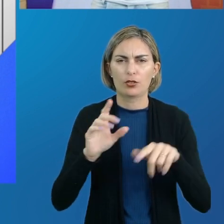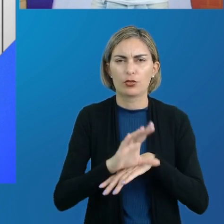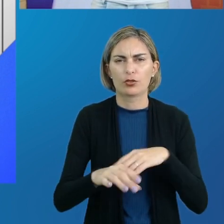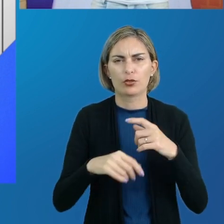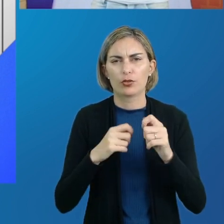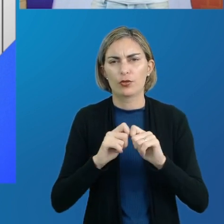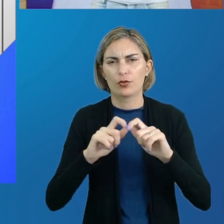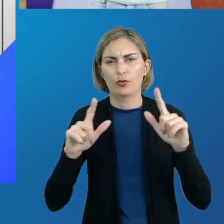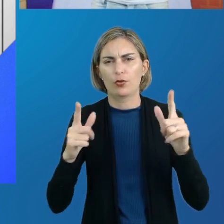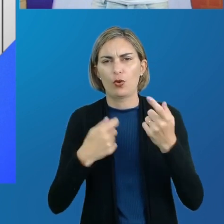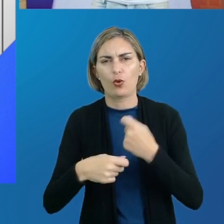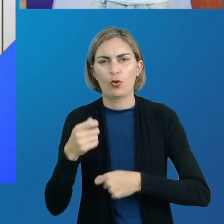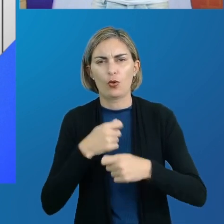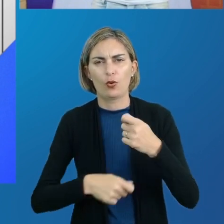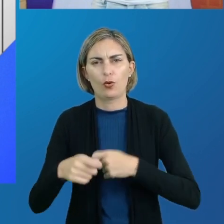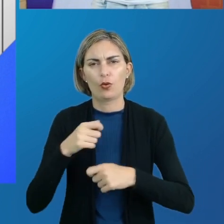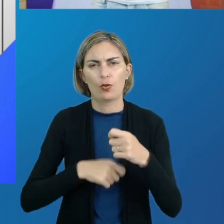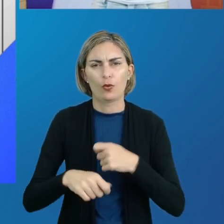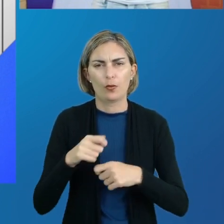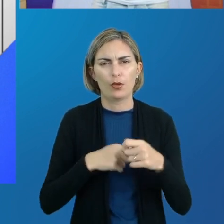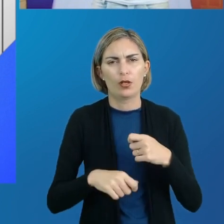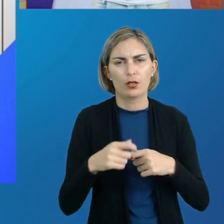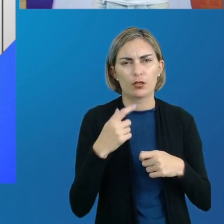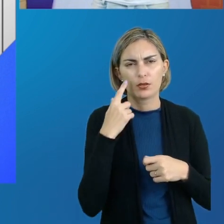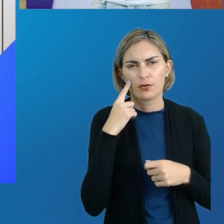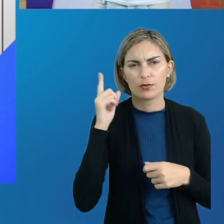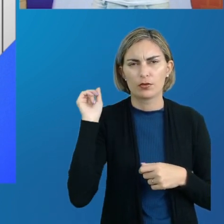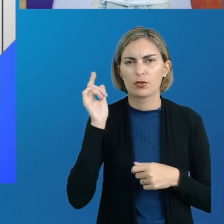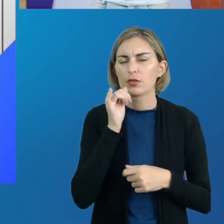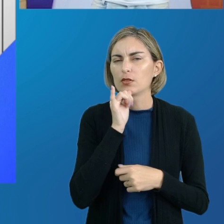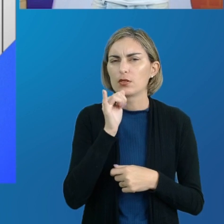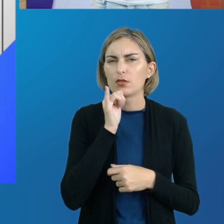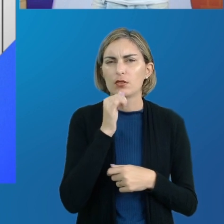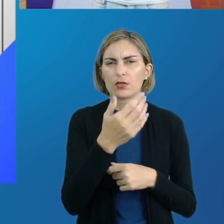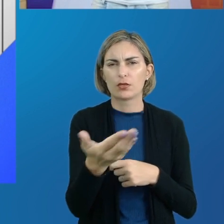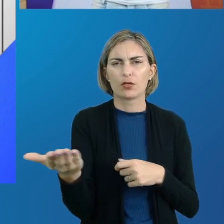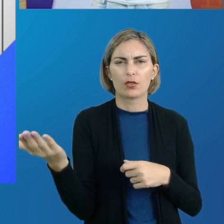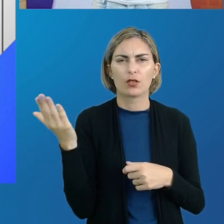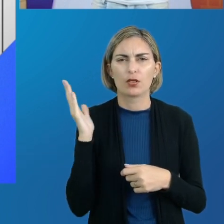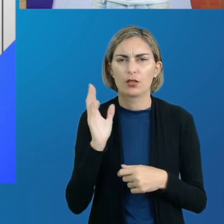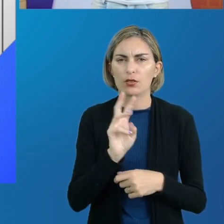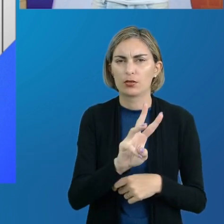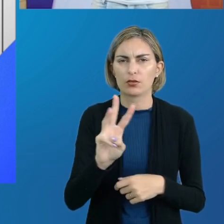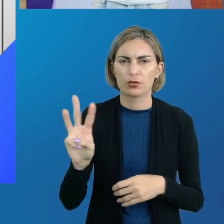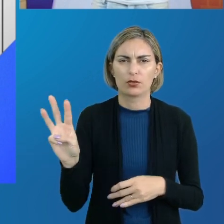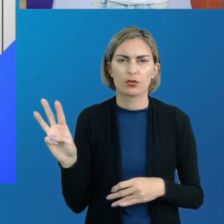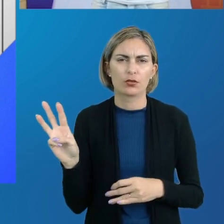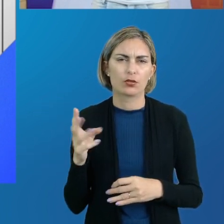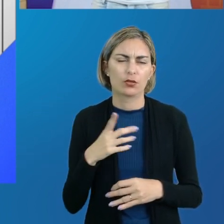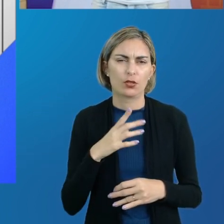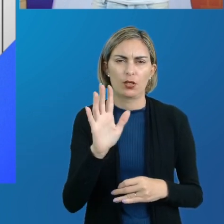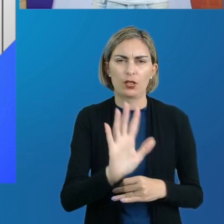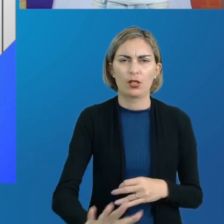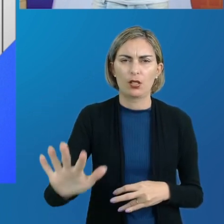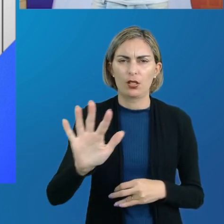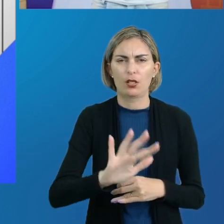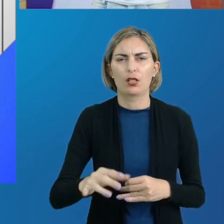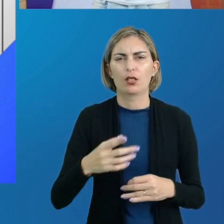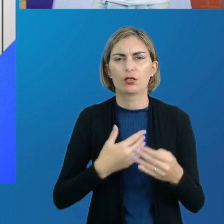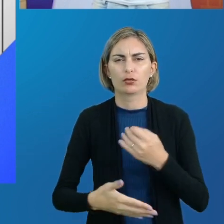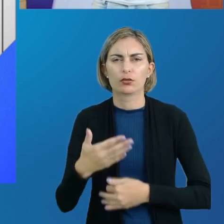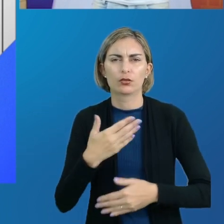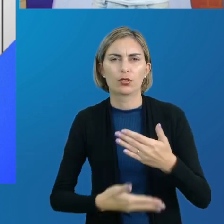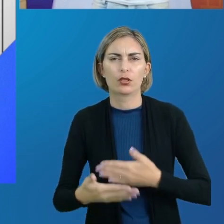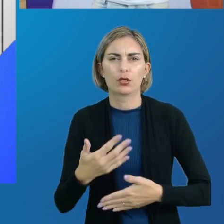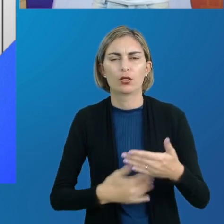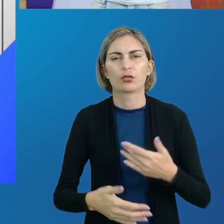mesmo que não comerciais. Nesse quesito, o Joomla sai na frente. Por exemplo, se você quiser criar um site com uma área para membros interagirem, fóruns